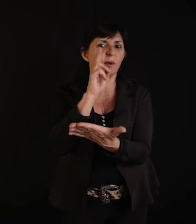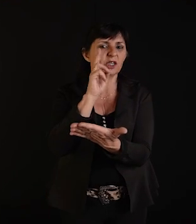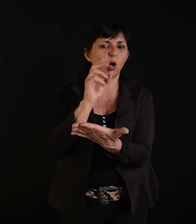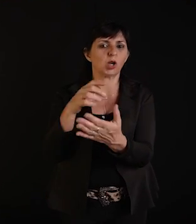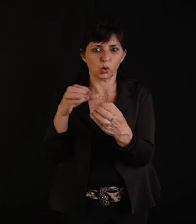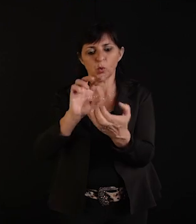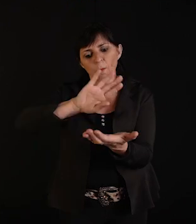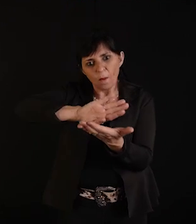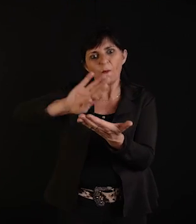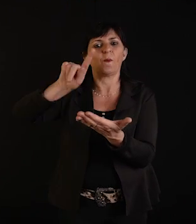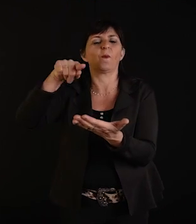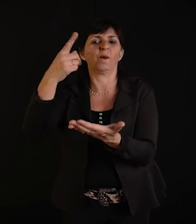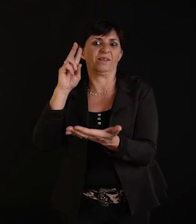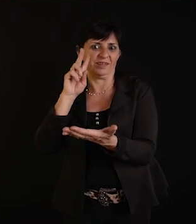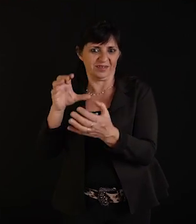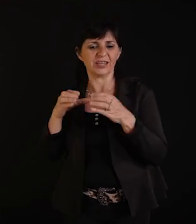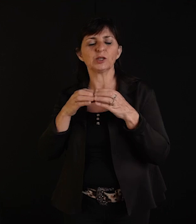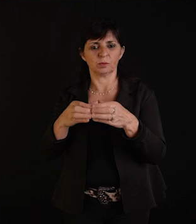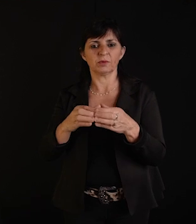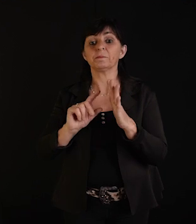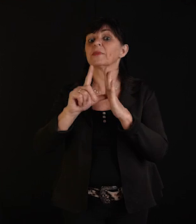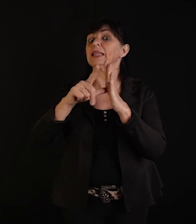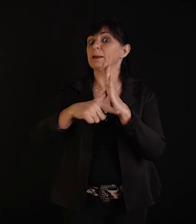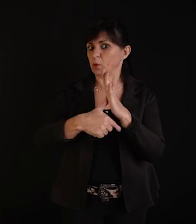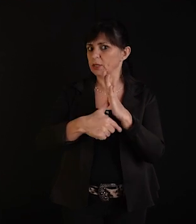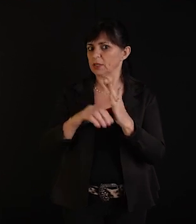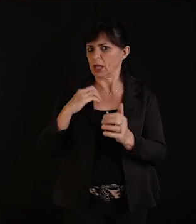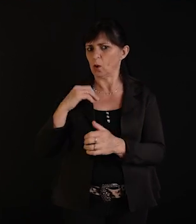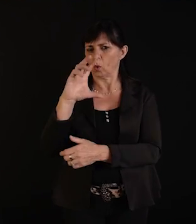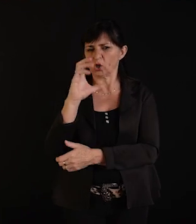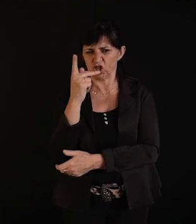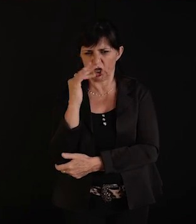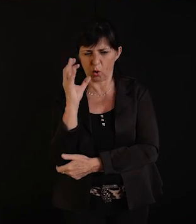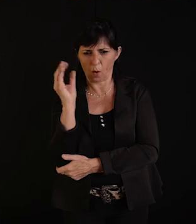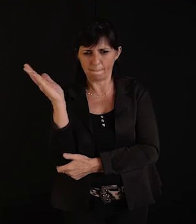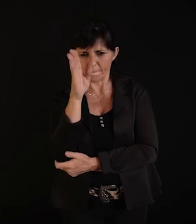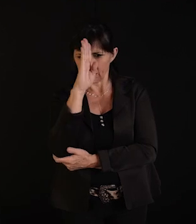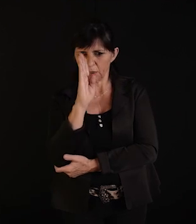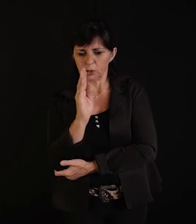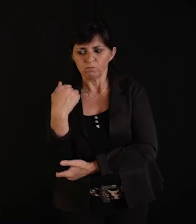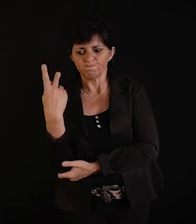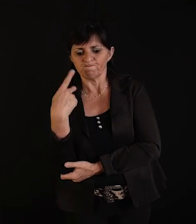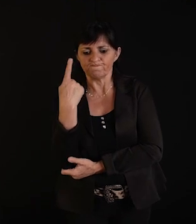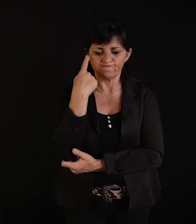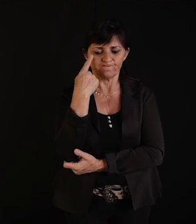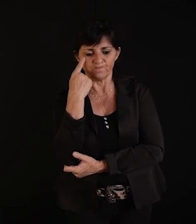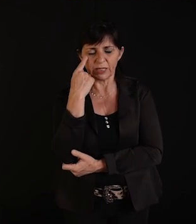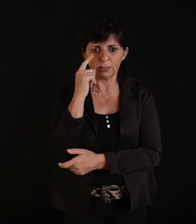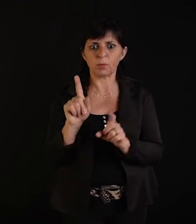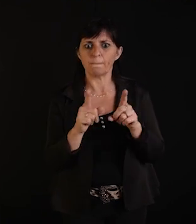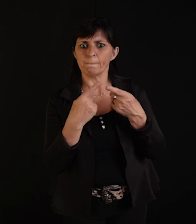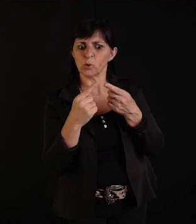Cavalo, eu tive o compromisso de colocar a melodia, né? Eu e Chico Brasil, numa letra de um cara